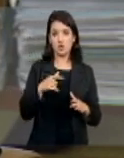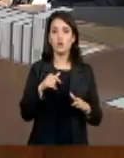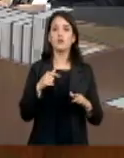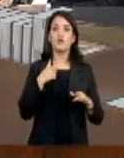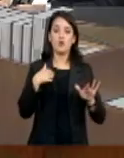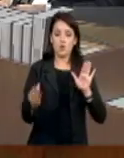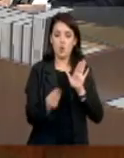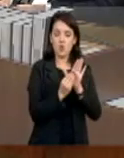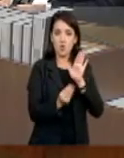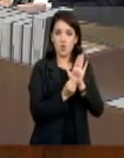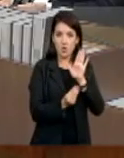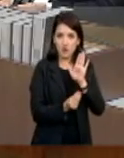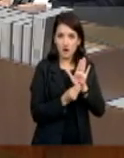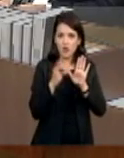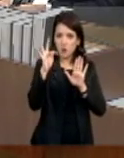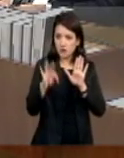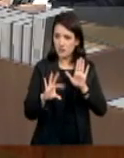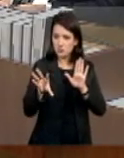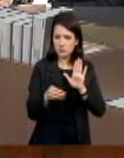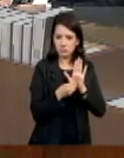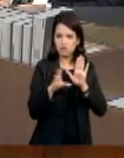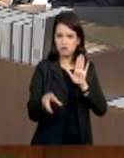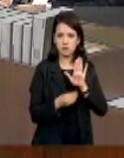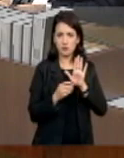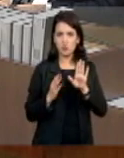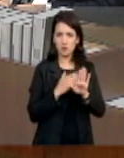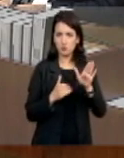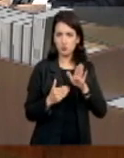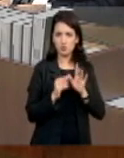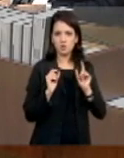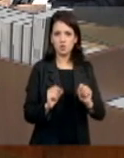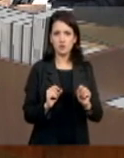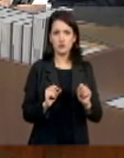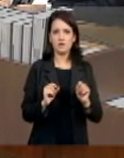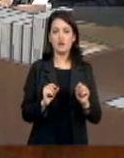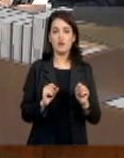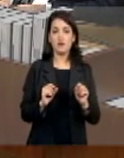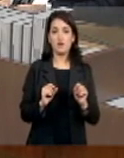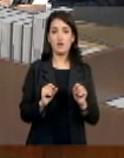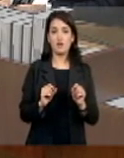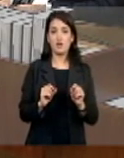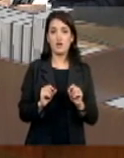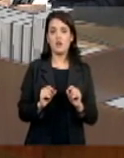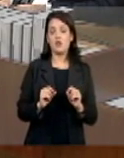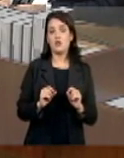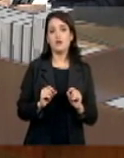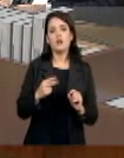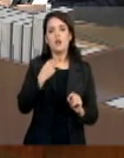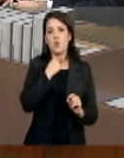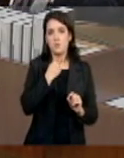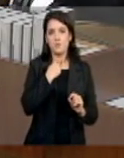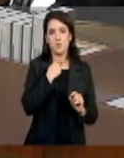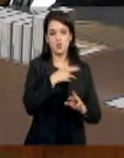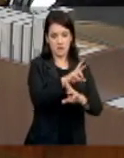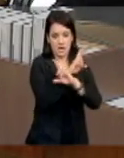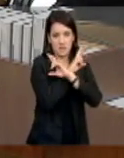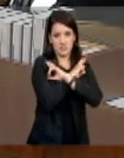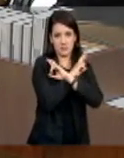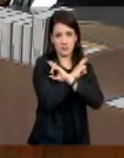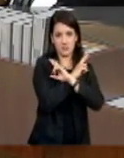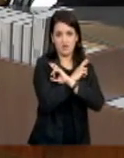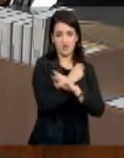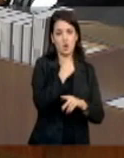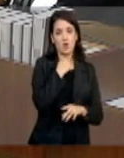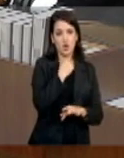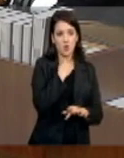sentido no sentido de que não se não é não seria lícito à receita federal compartilhar para fins de instrução processual penal